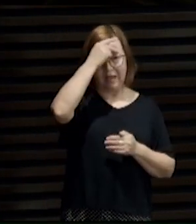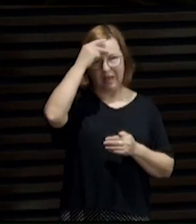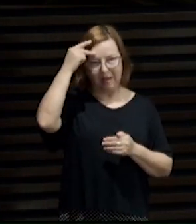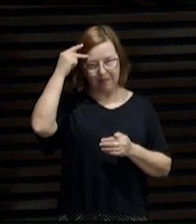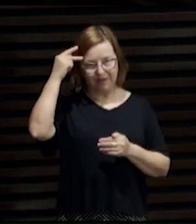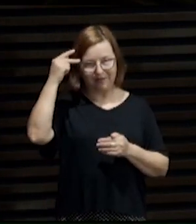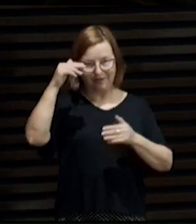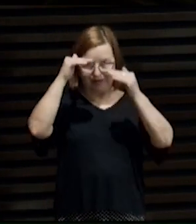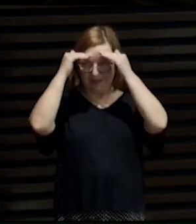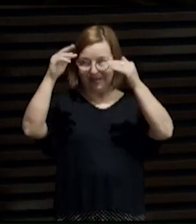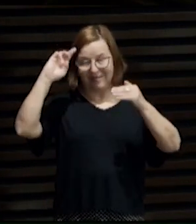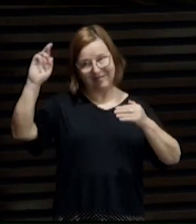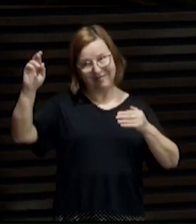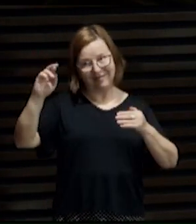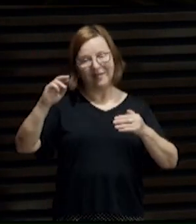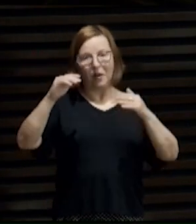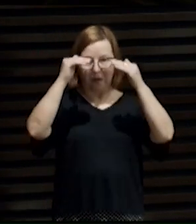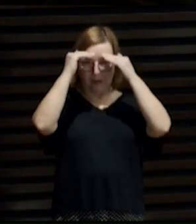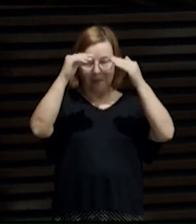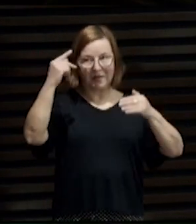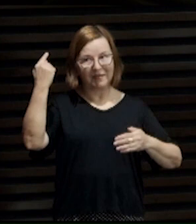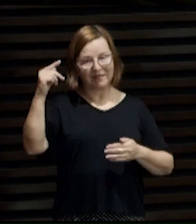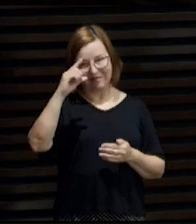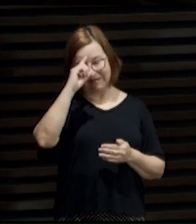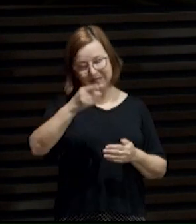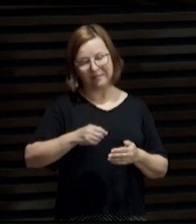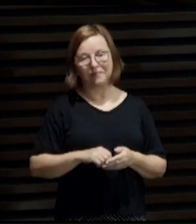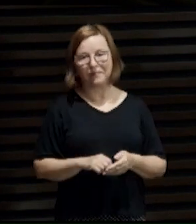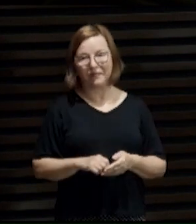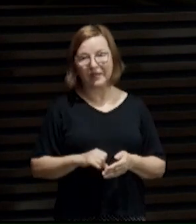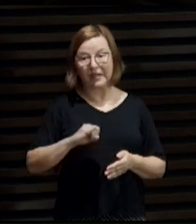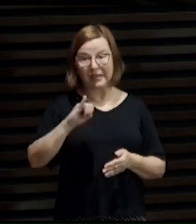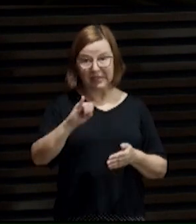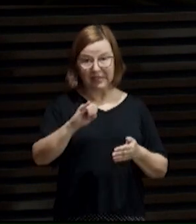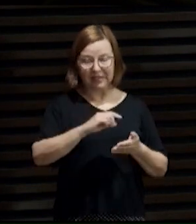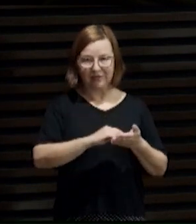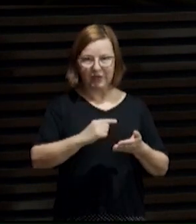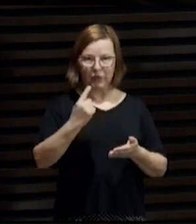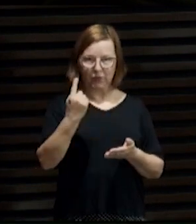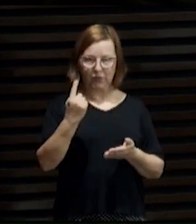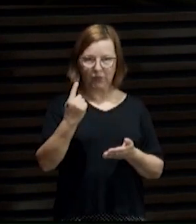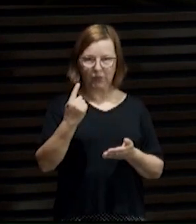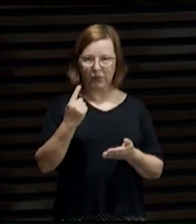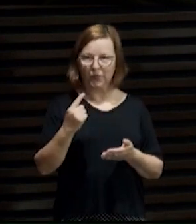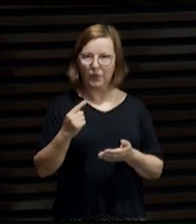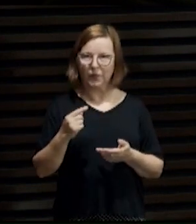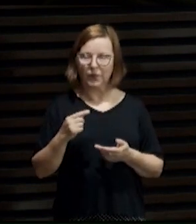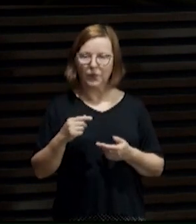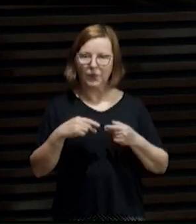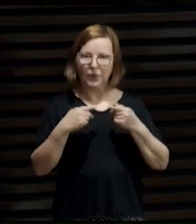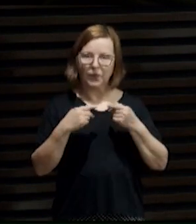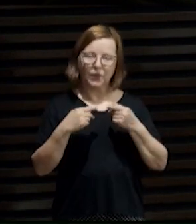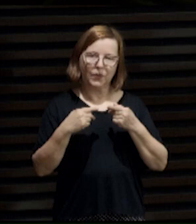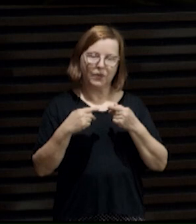seus caminhos. Se o verso 1, ele precisa ser lido à luz do verso 4, que fala também